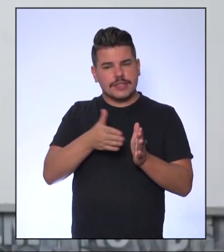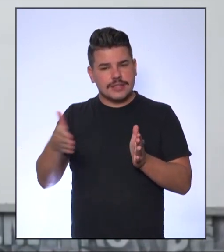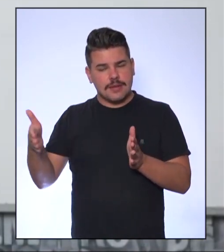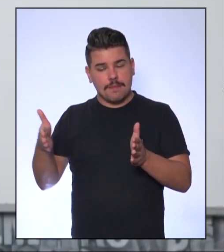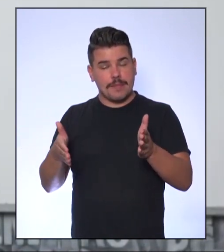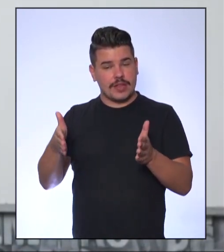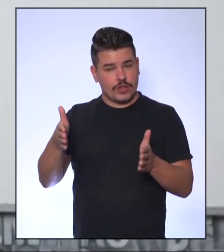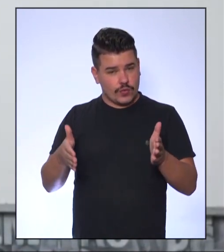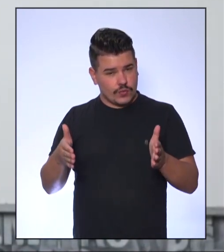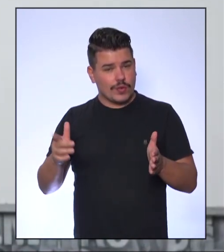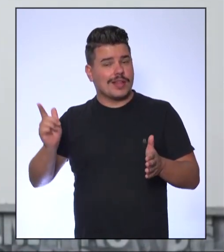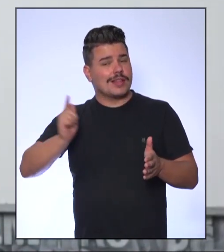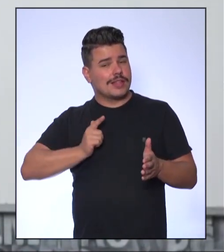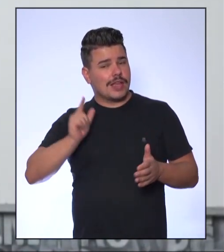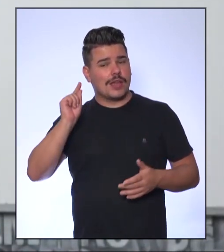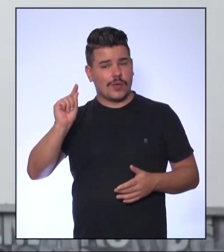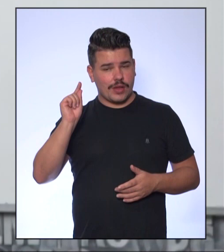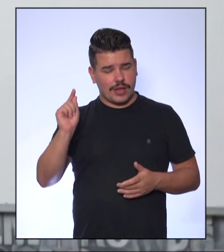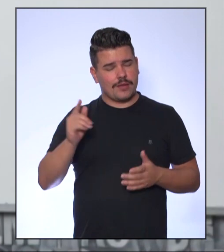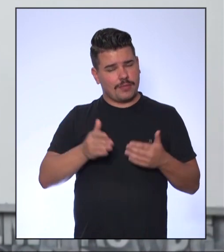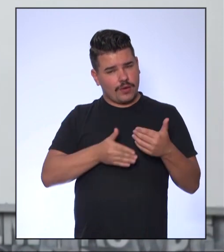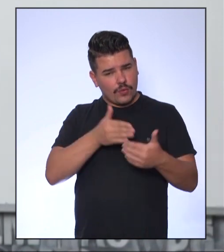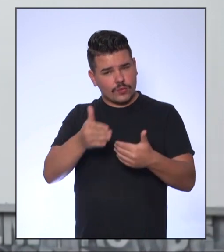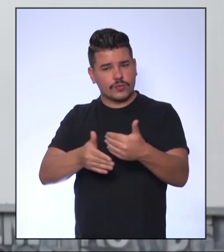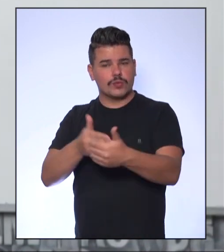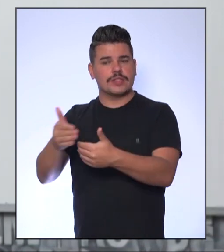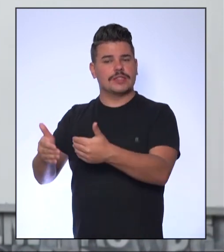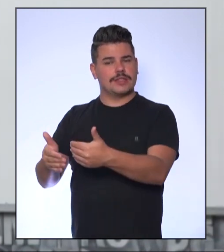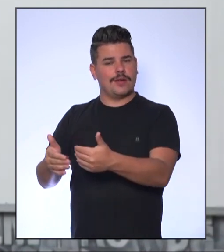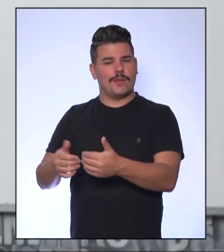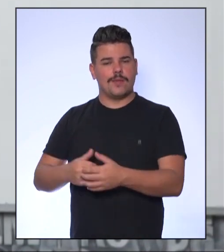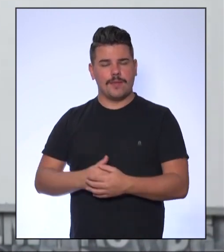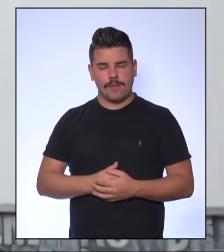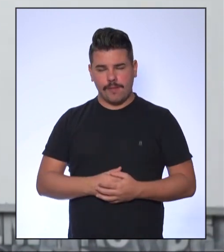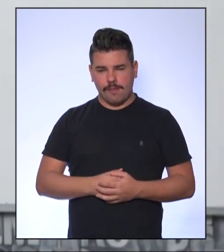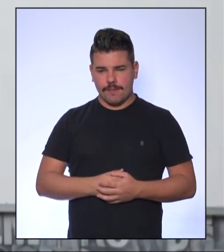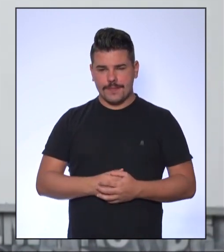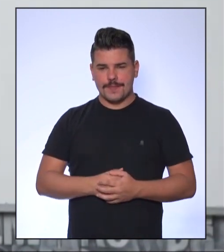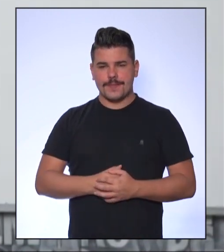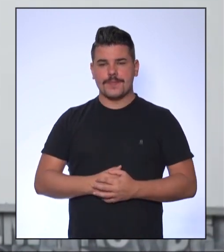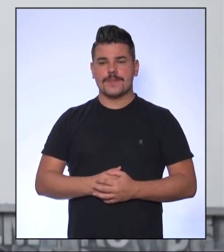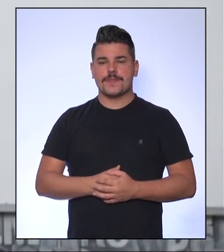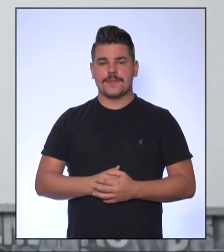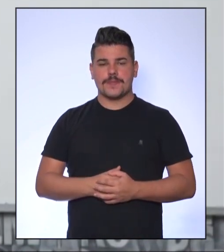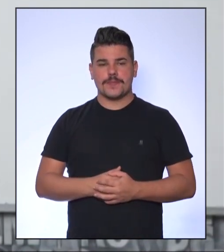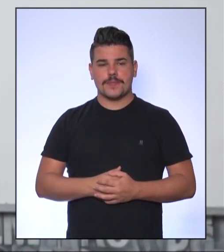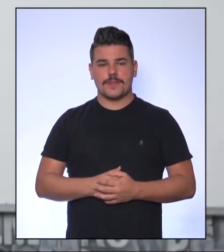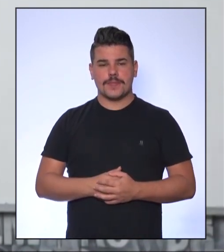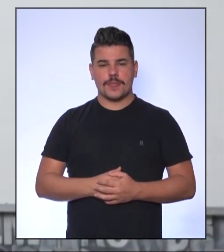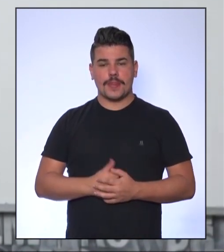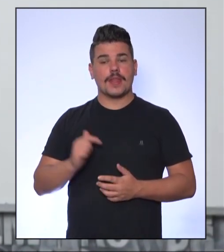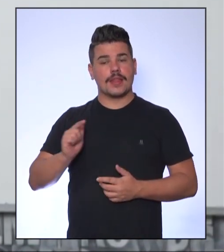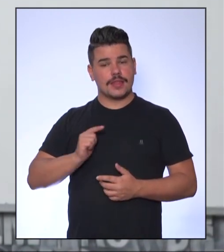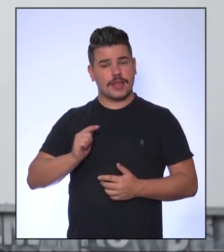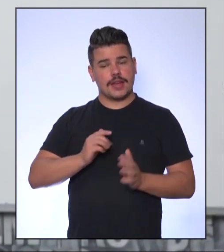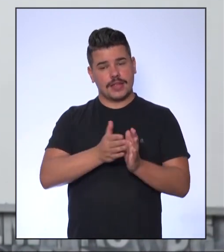nós vamos construir uma concepção, né? Eu tenho o